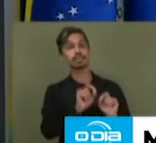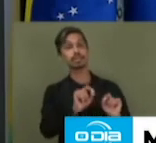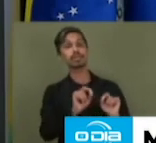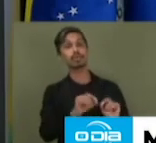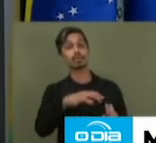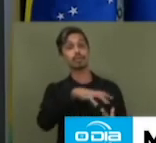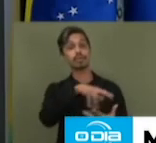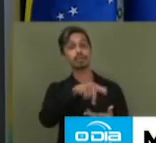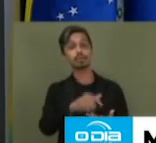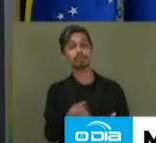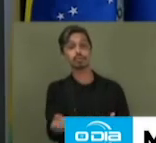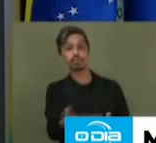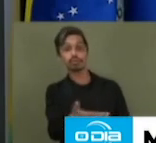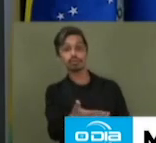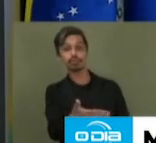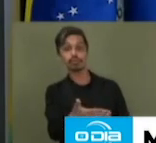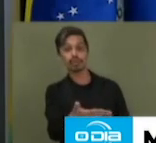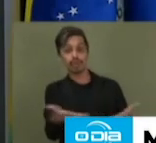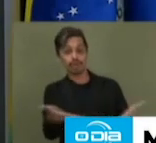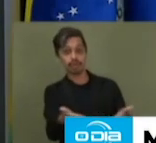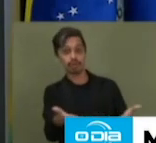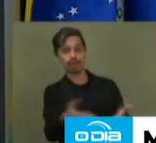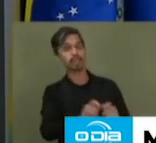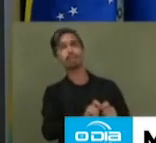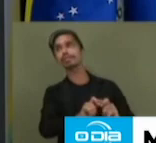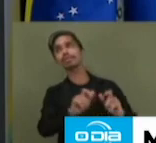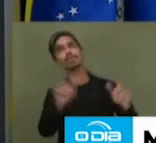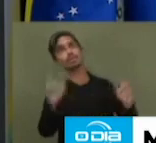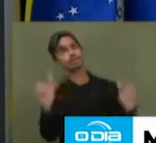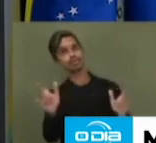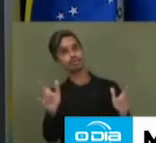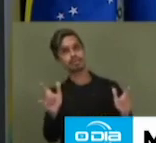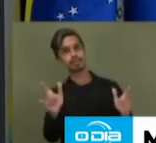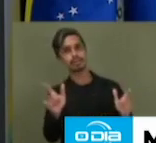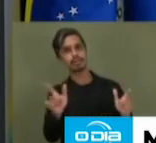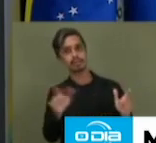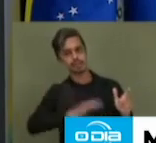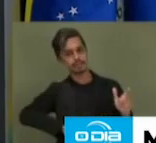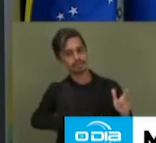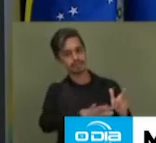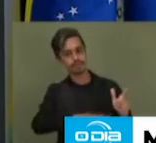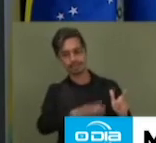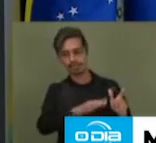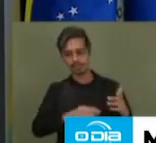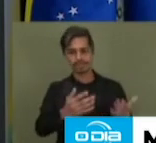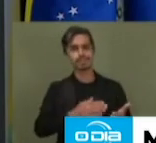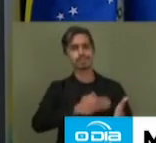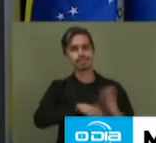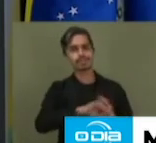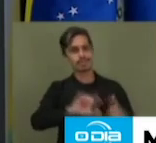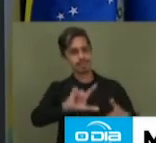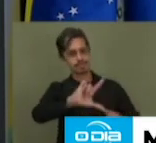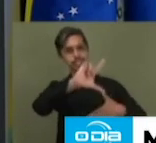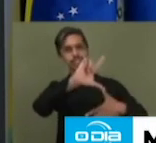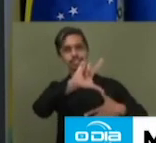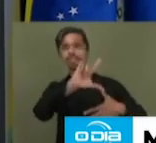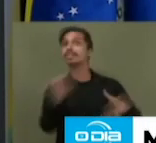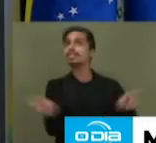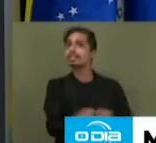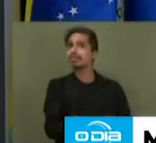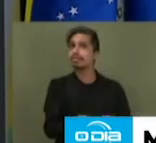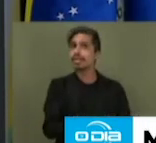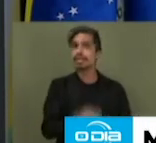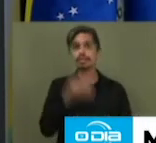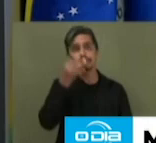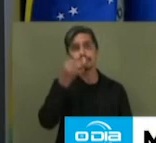mundo ocidental na sua imensa maioria de resto a América Latina também